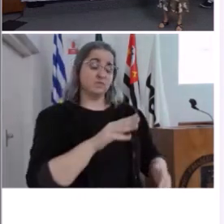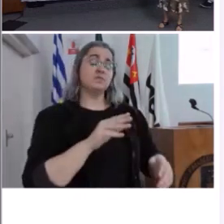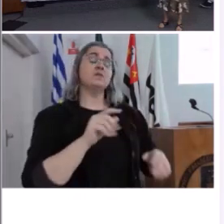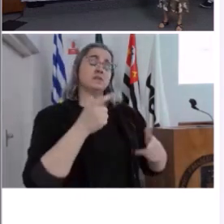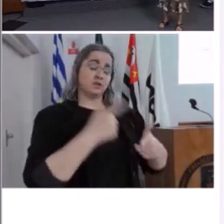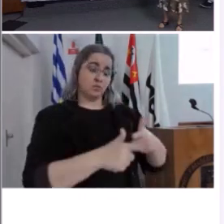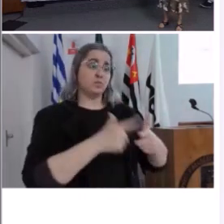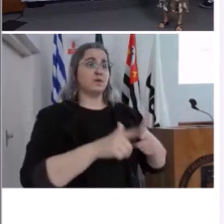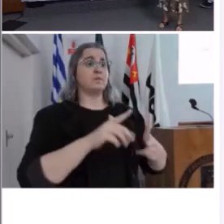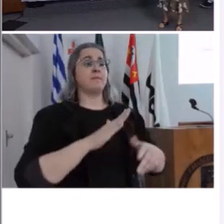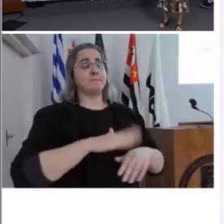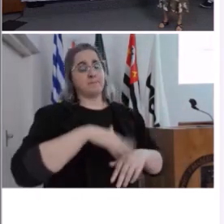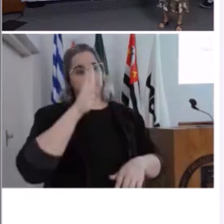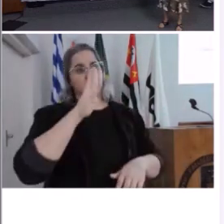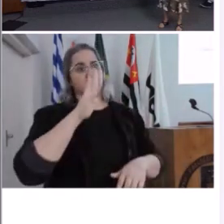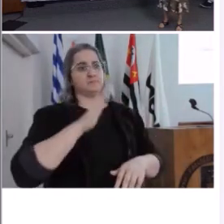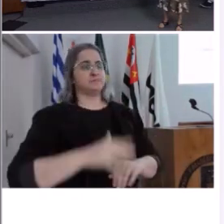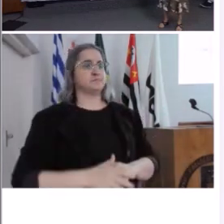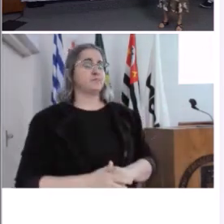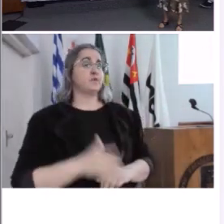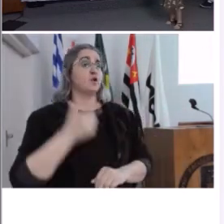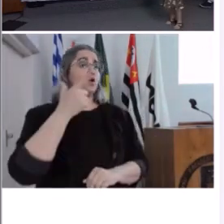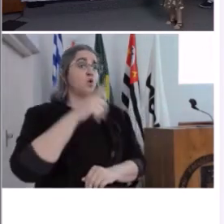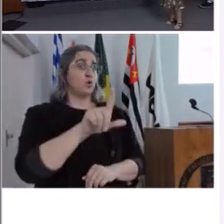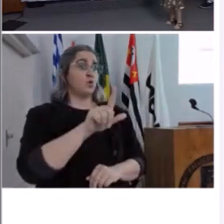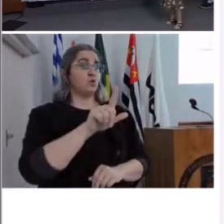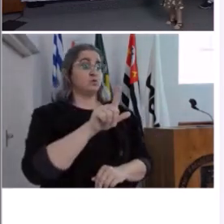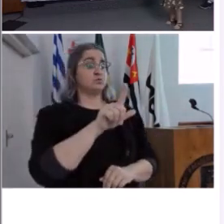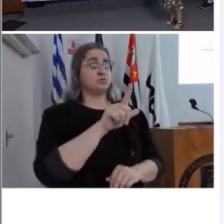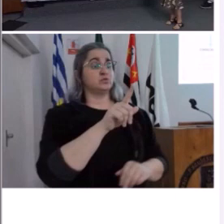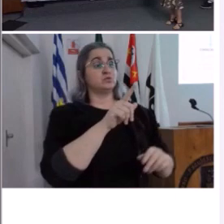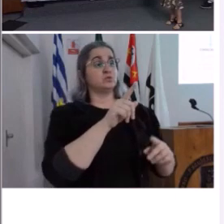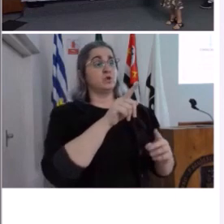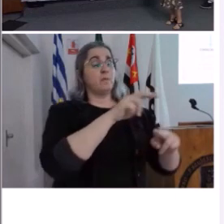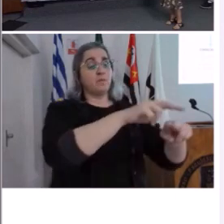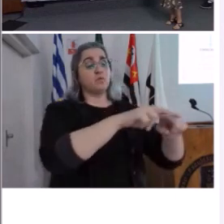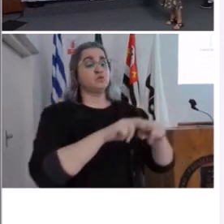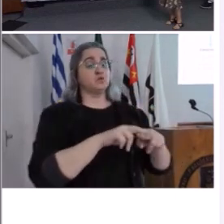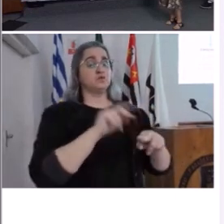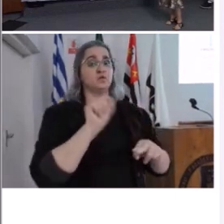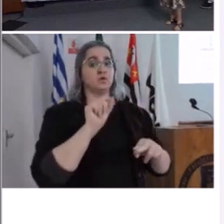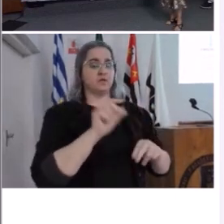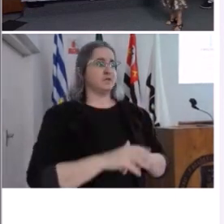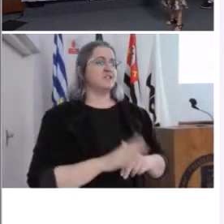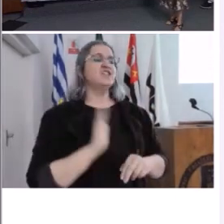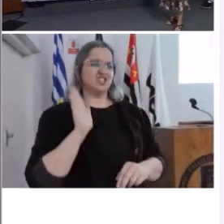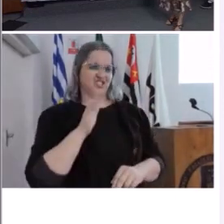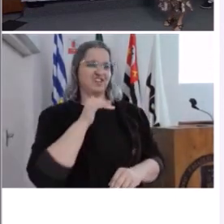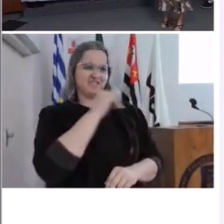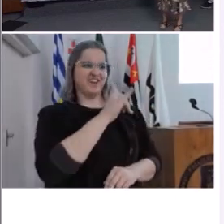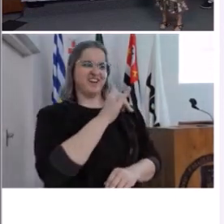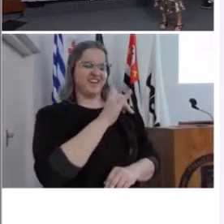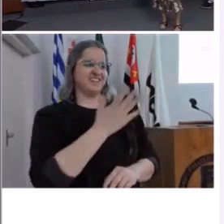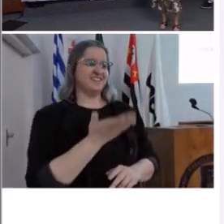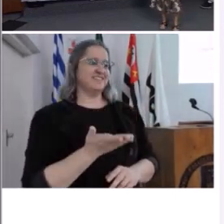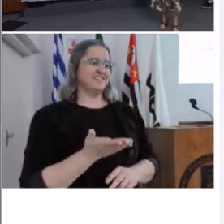doença base. Então, outros fatores que a gente pode estar falando, eu já falei bastante, né? Infelizmente, até eu já tinha